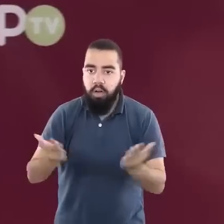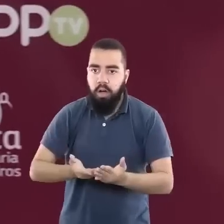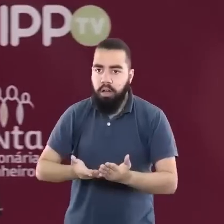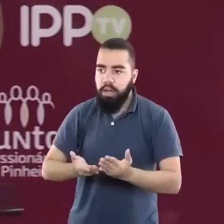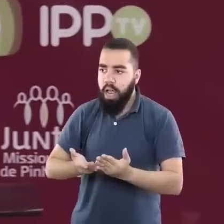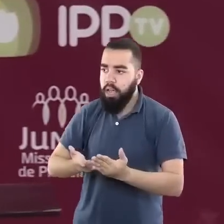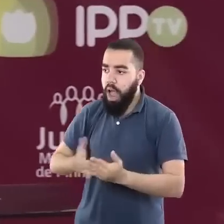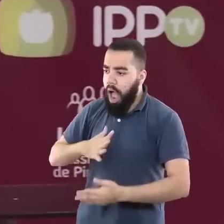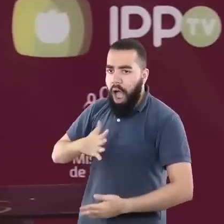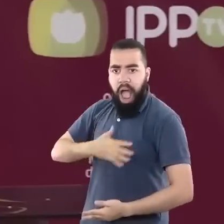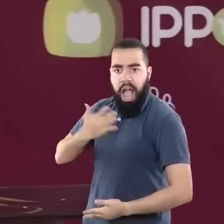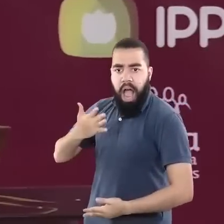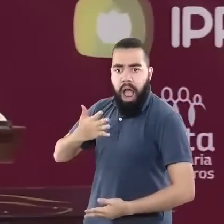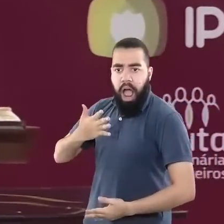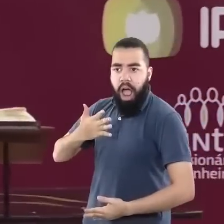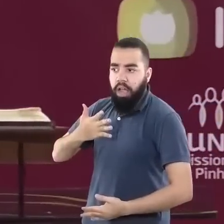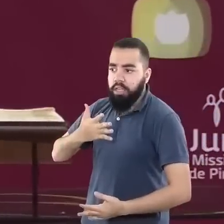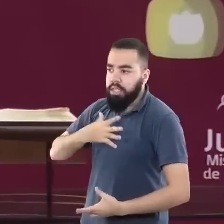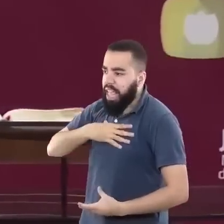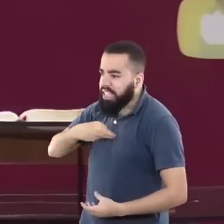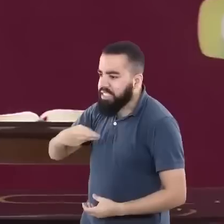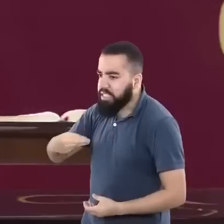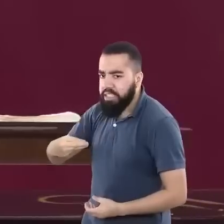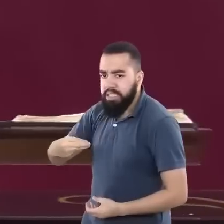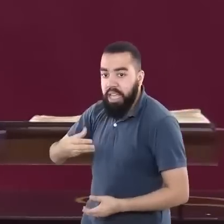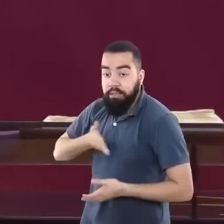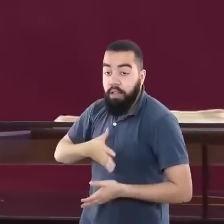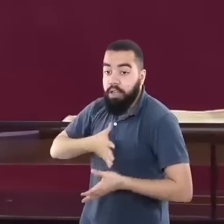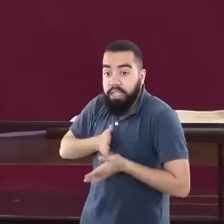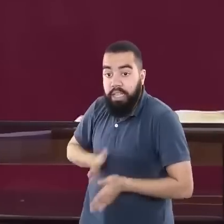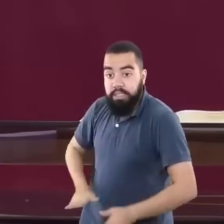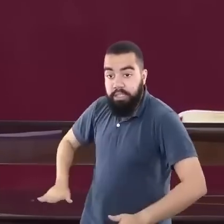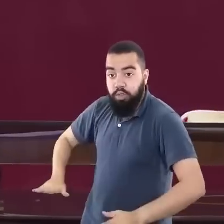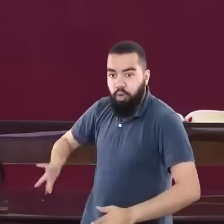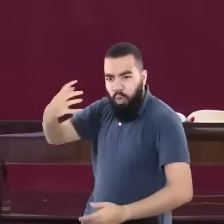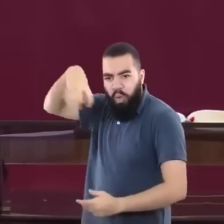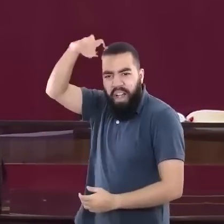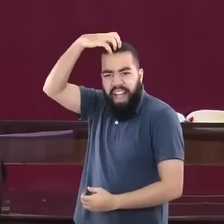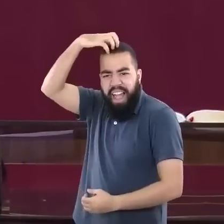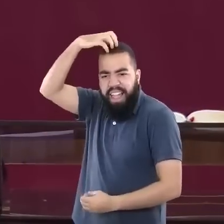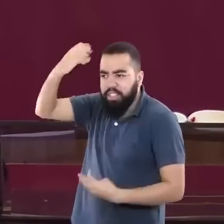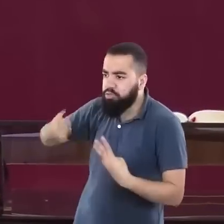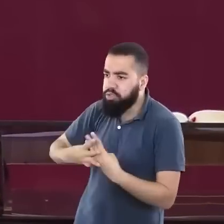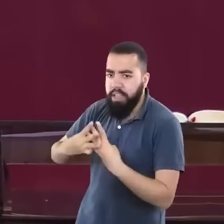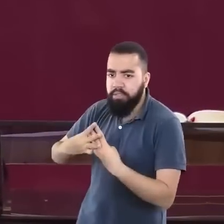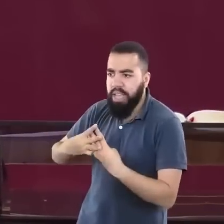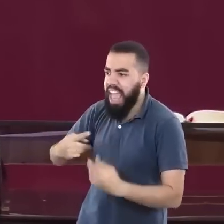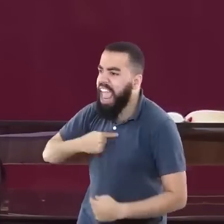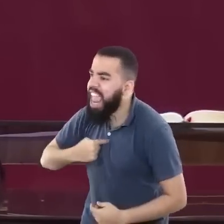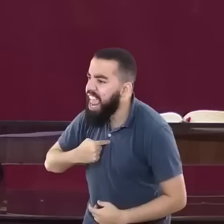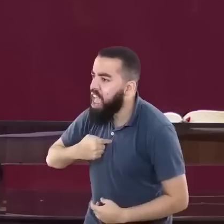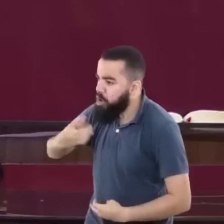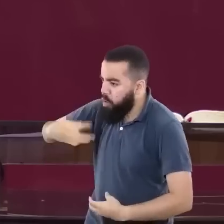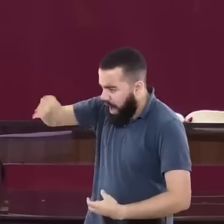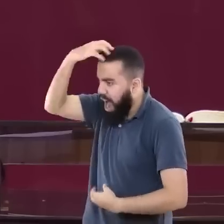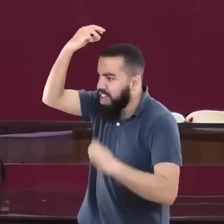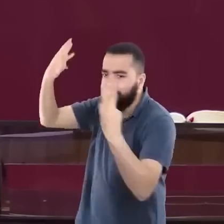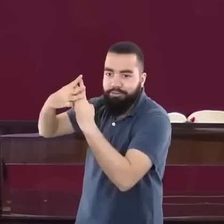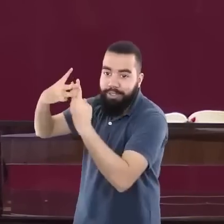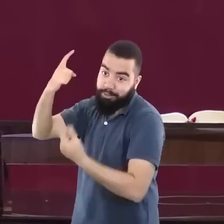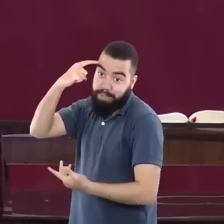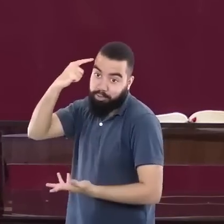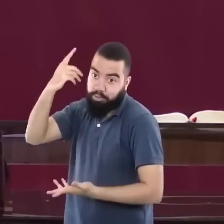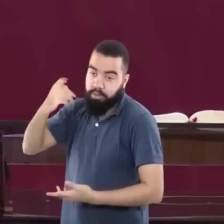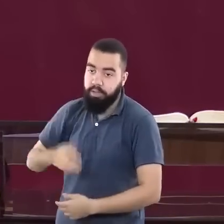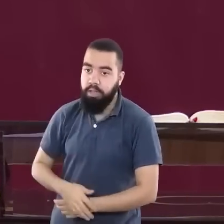fato de que um menino nasceu para ser Rei dos Judeus e esse era o título dele Herodes Reis dos judeus